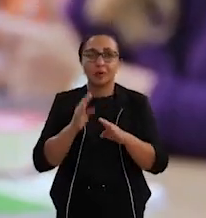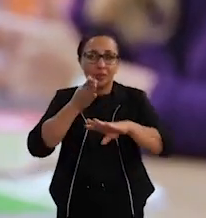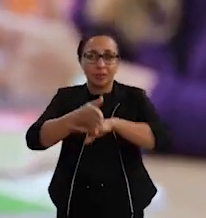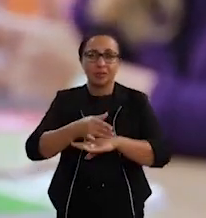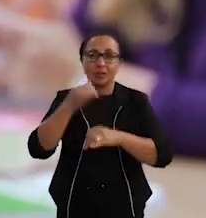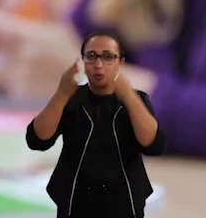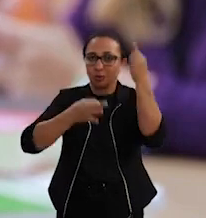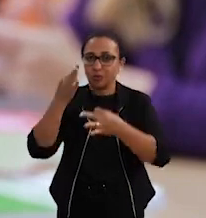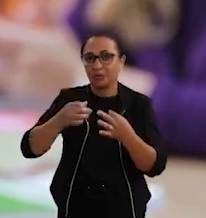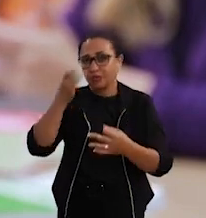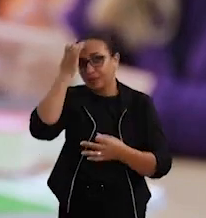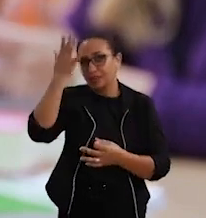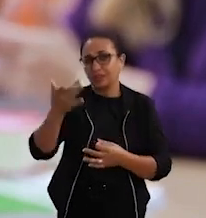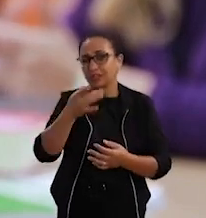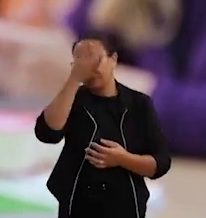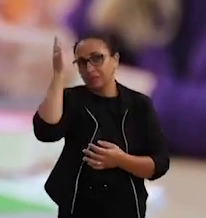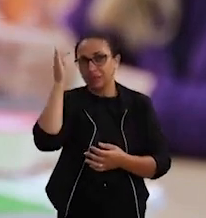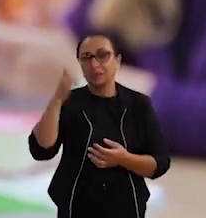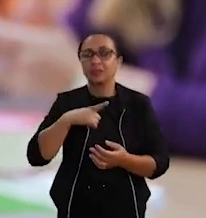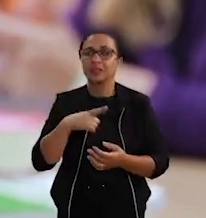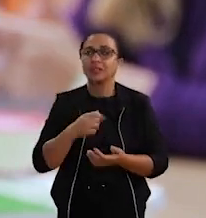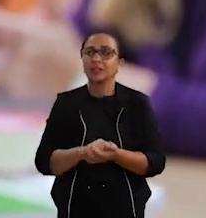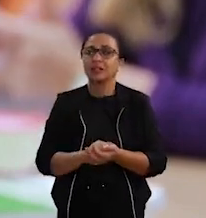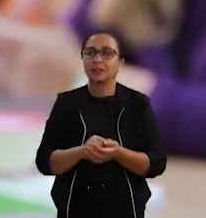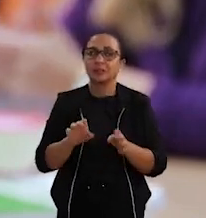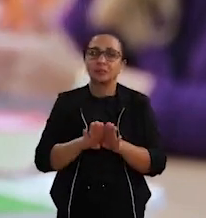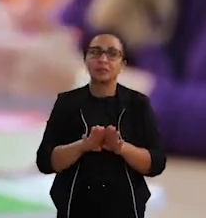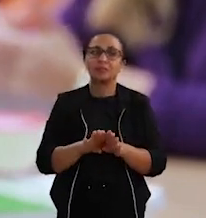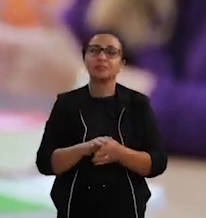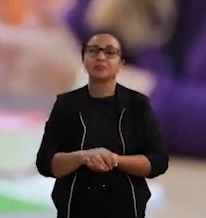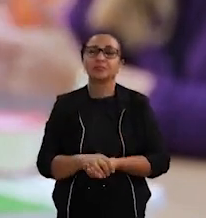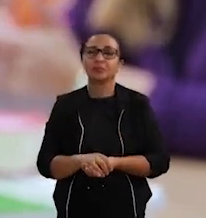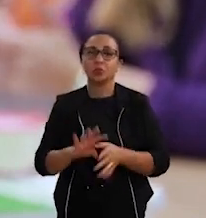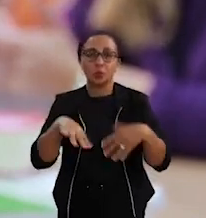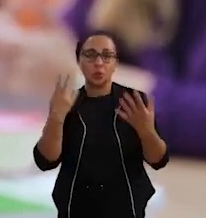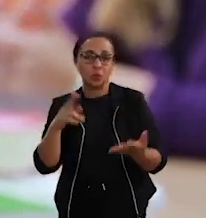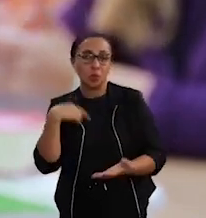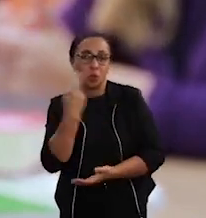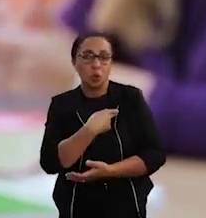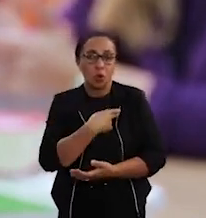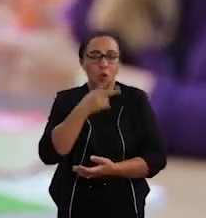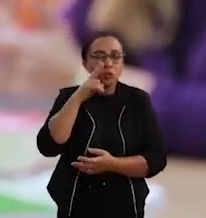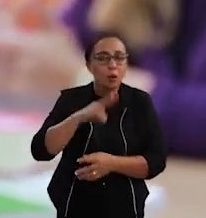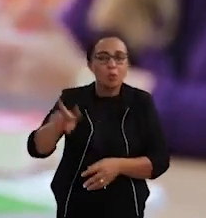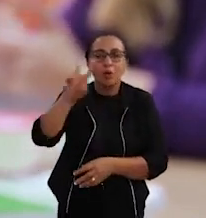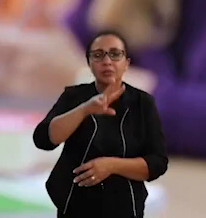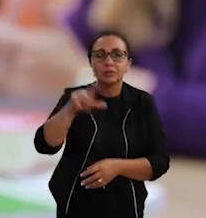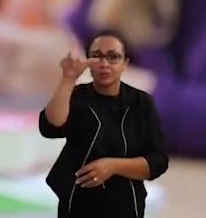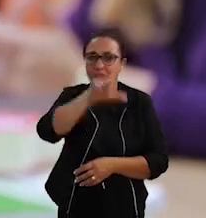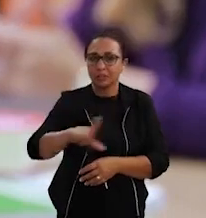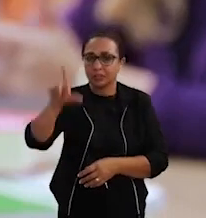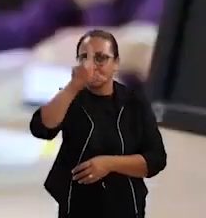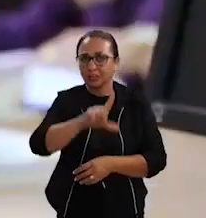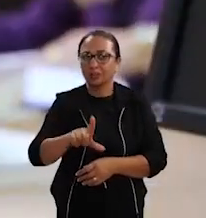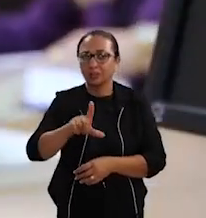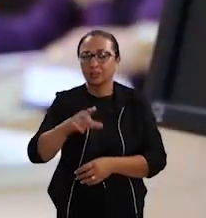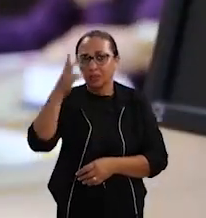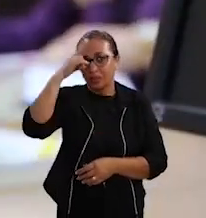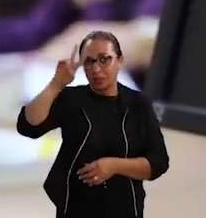ele é facilitado para pessoas que têm melhores condições de ponto de vista econômico? Quando nós observamos a